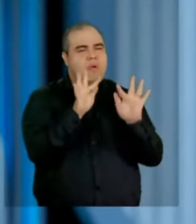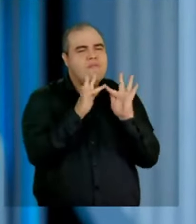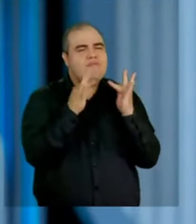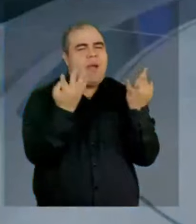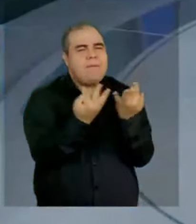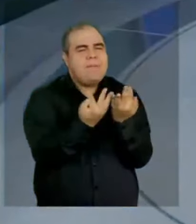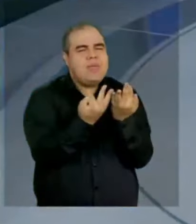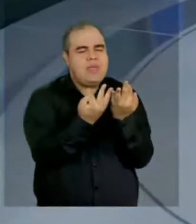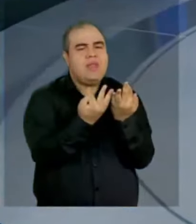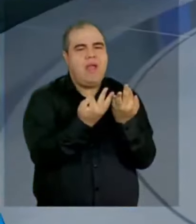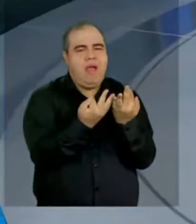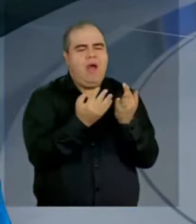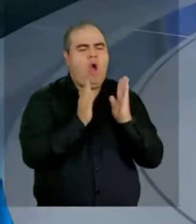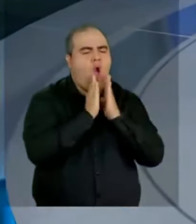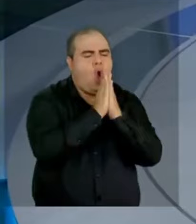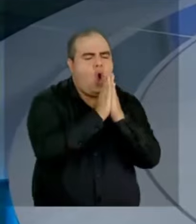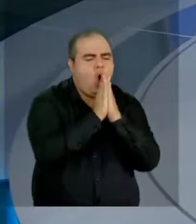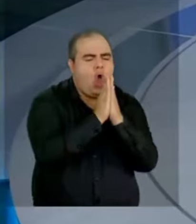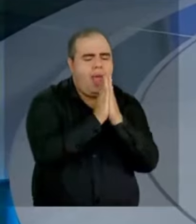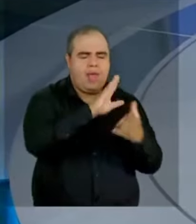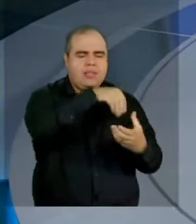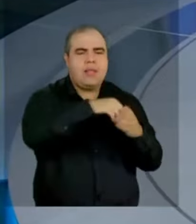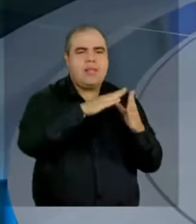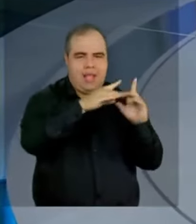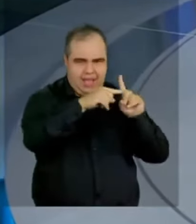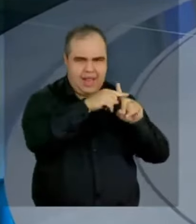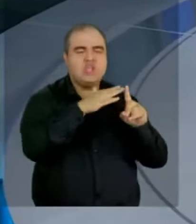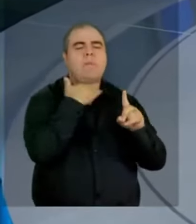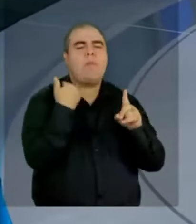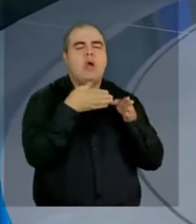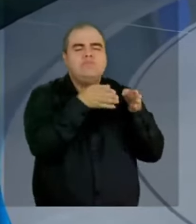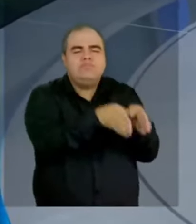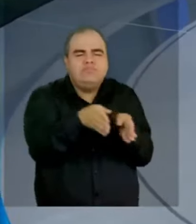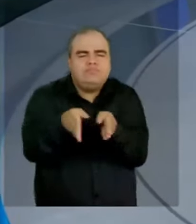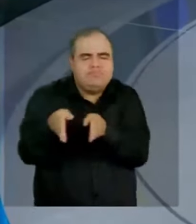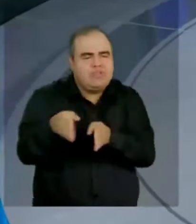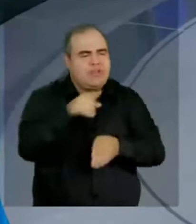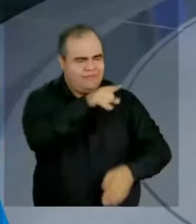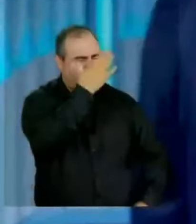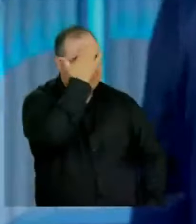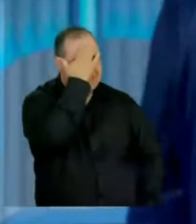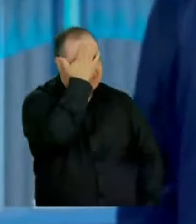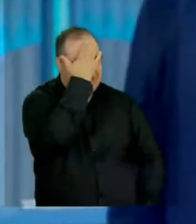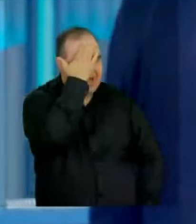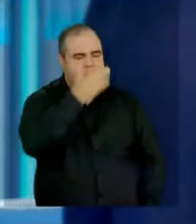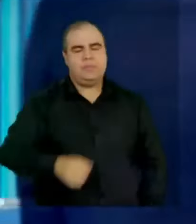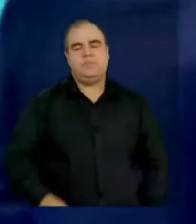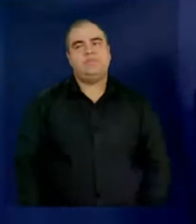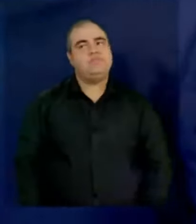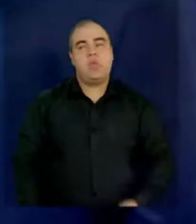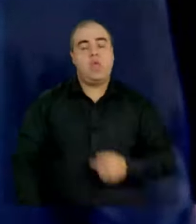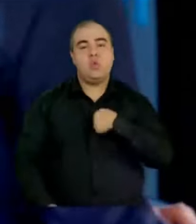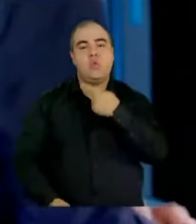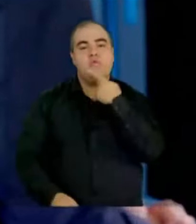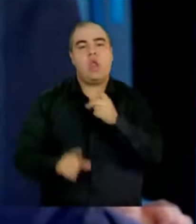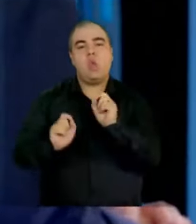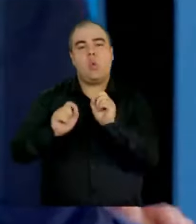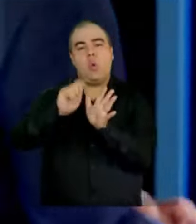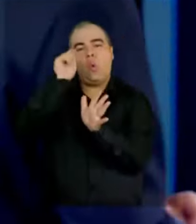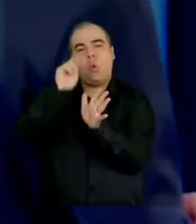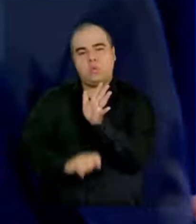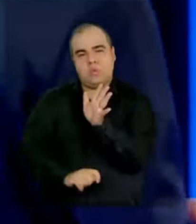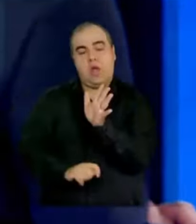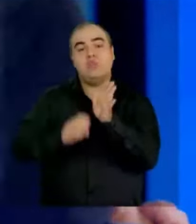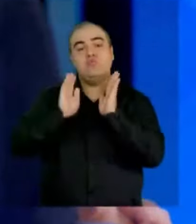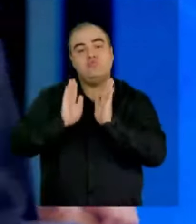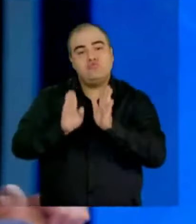fazer oração numa Capela no cemitério que você privatizou você sabe Guilherme eu tô falando que o que eu tenho no contrato foi feita a concessão